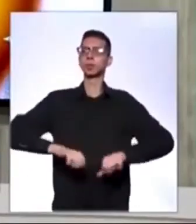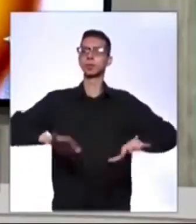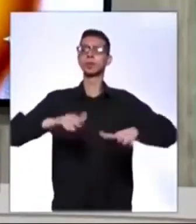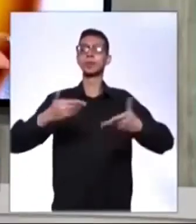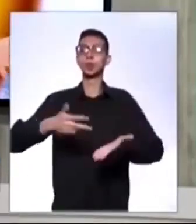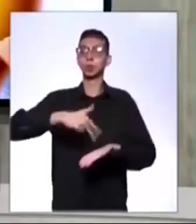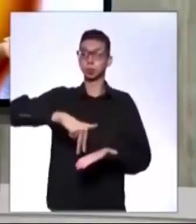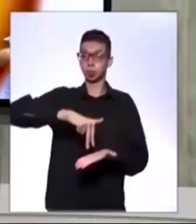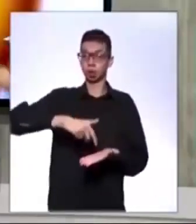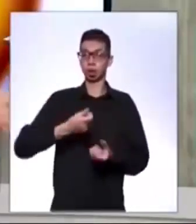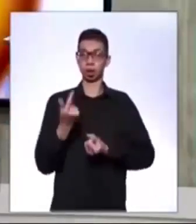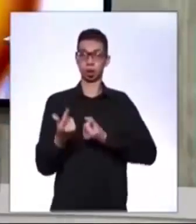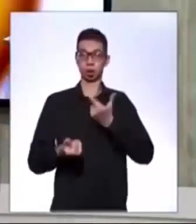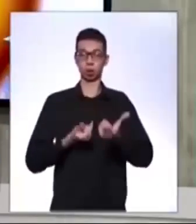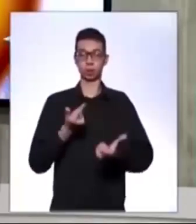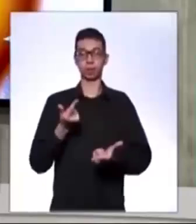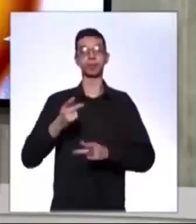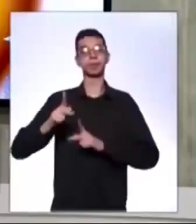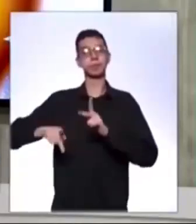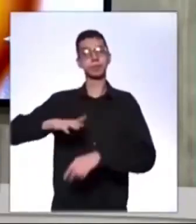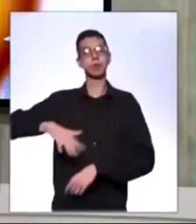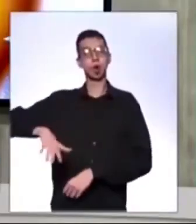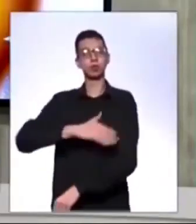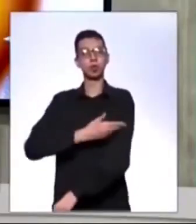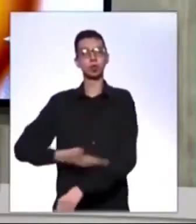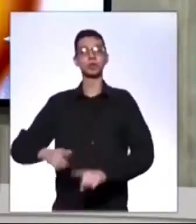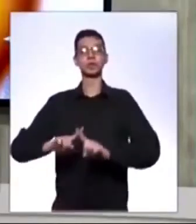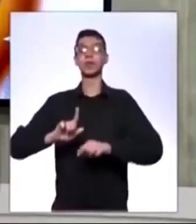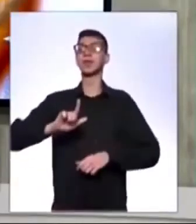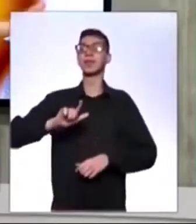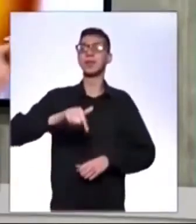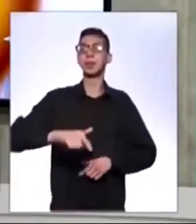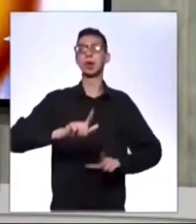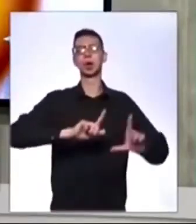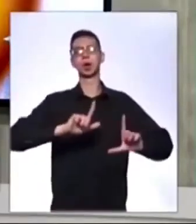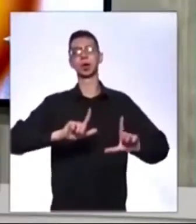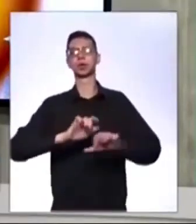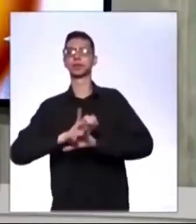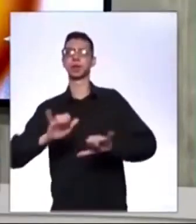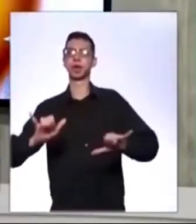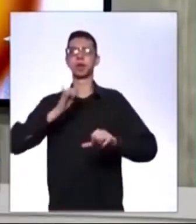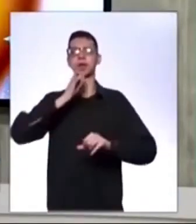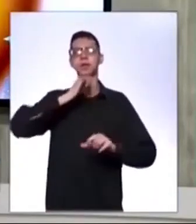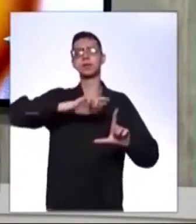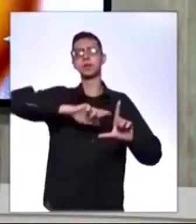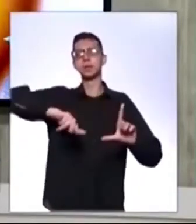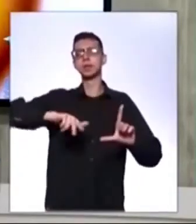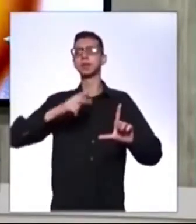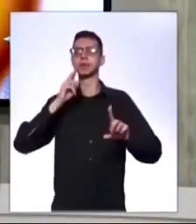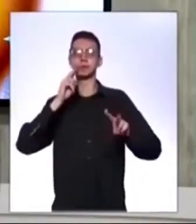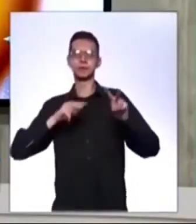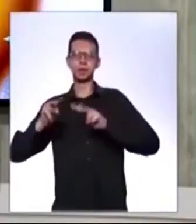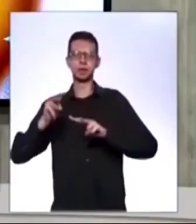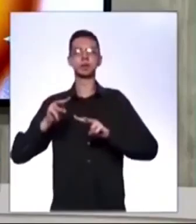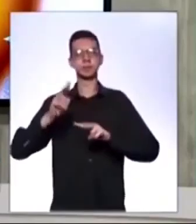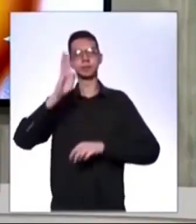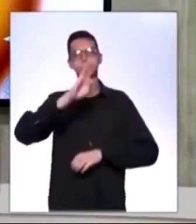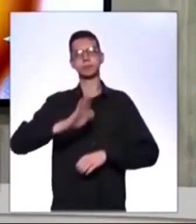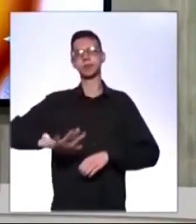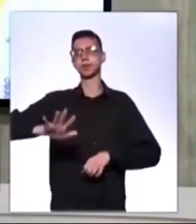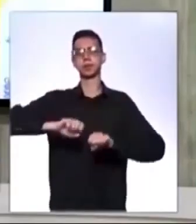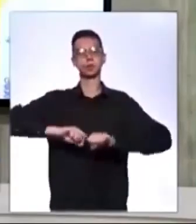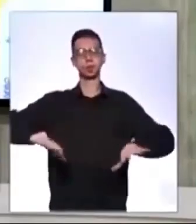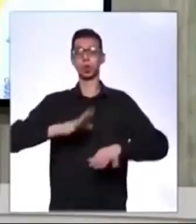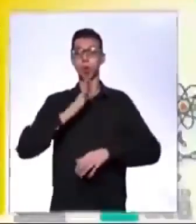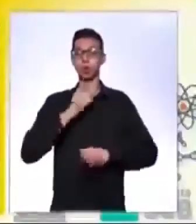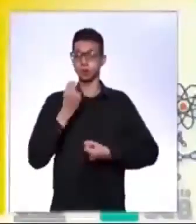têm até origem popular, mas depois com os meios de comunicação eles se disseminaram pelo Brasil inteiro. Vamos conhecer algumas delas? Bem interessante. Olha